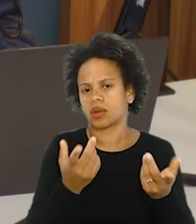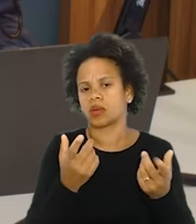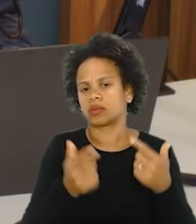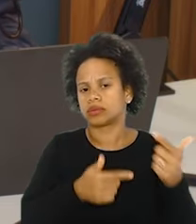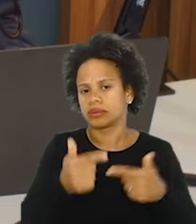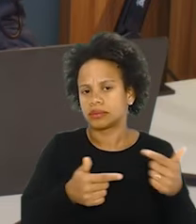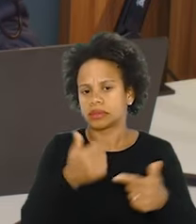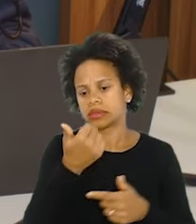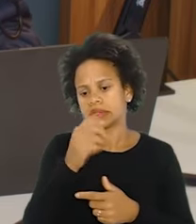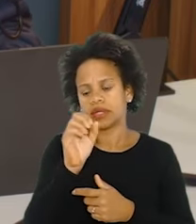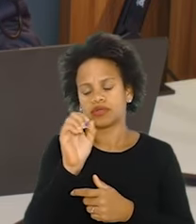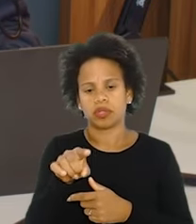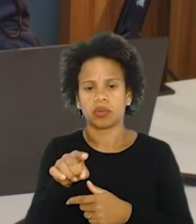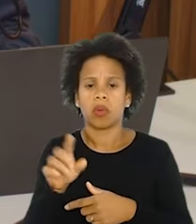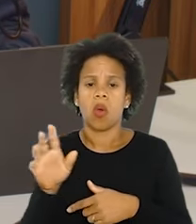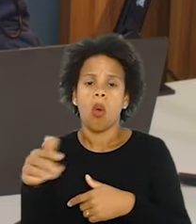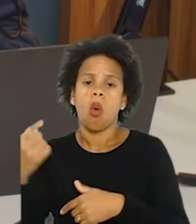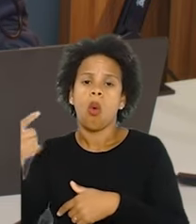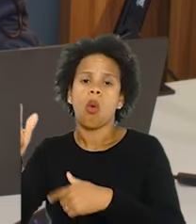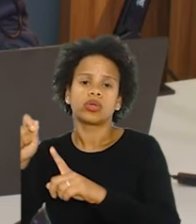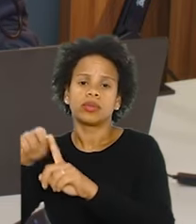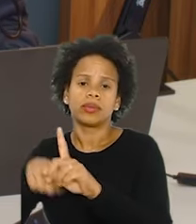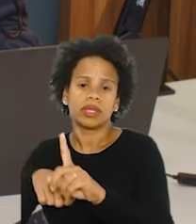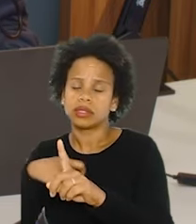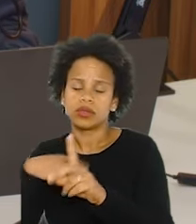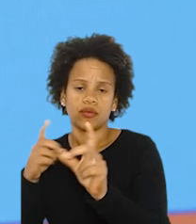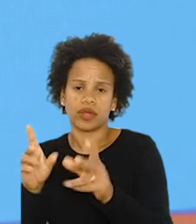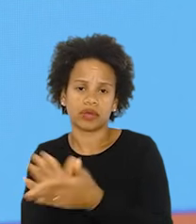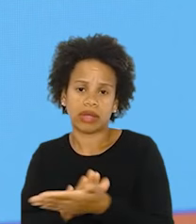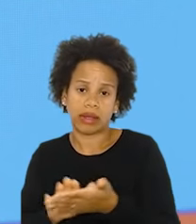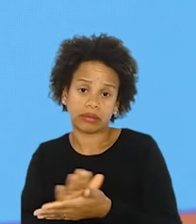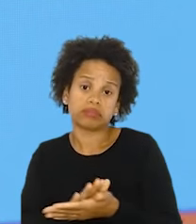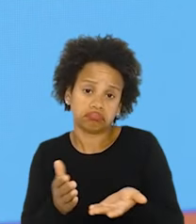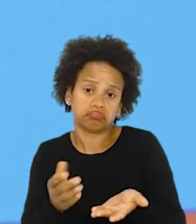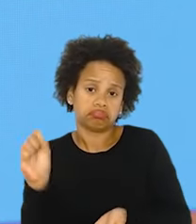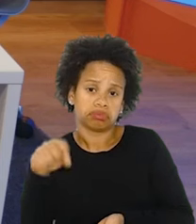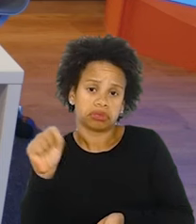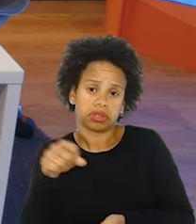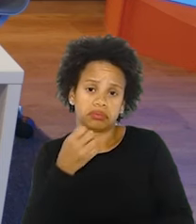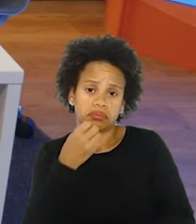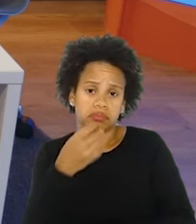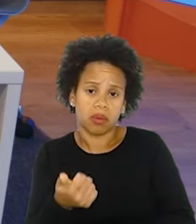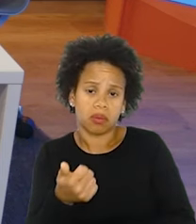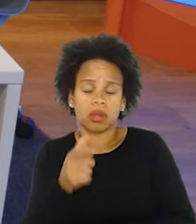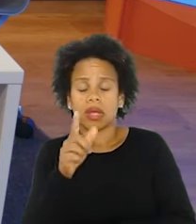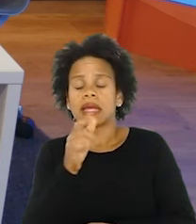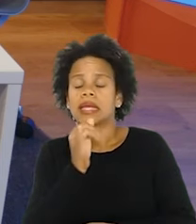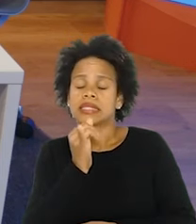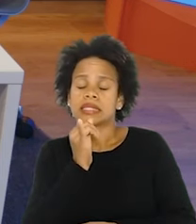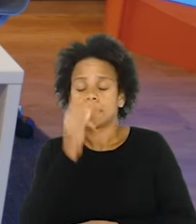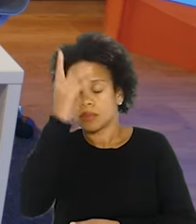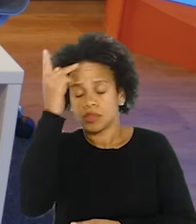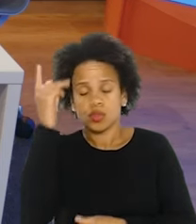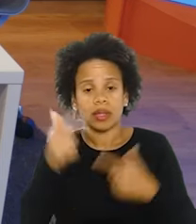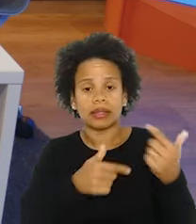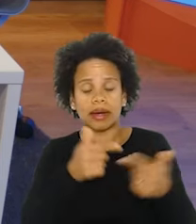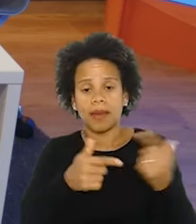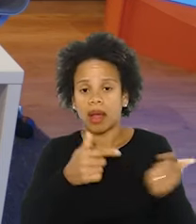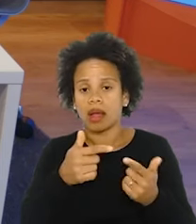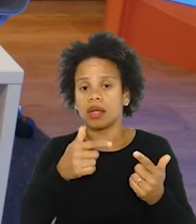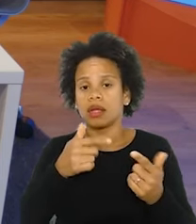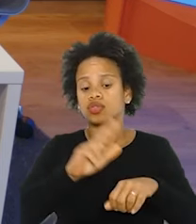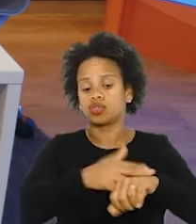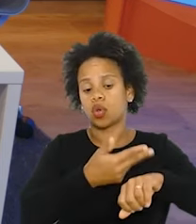de 10.000 e o outro mês eu não vendo nada perfeito isso okito ok vamos dar um exemplo agora da páscoa passou quem trabalha com chocolate né vem ali